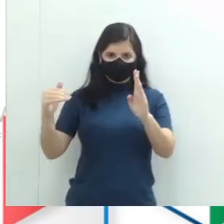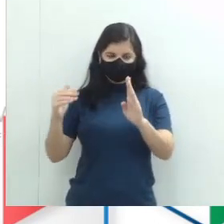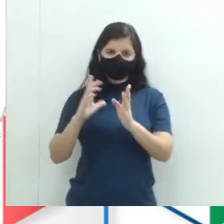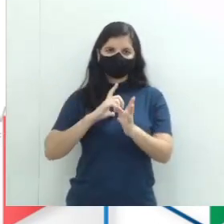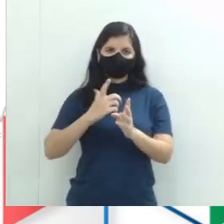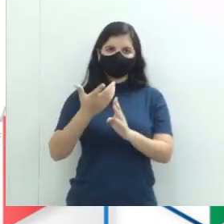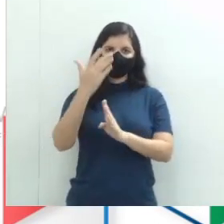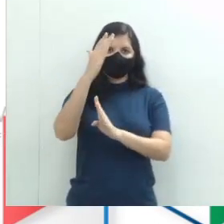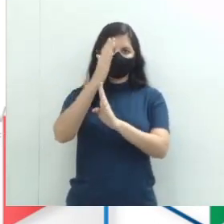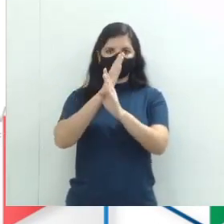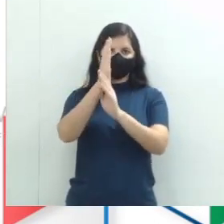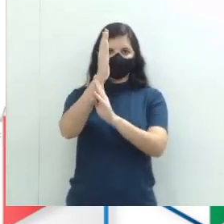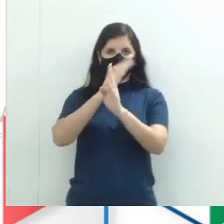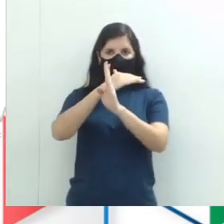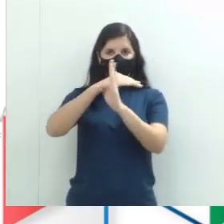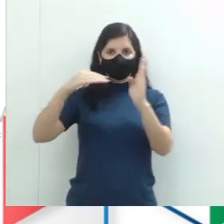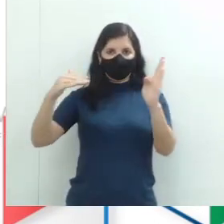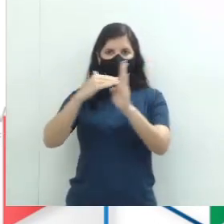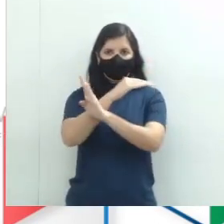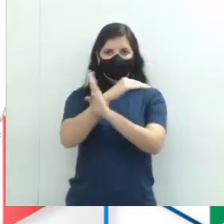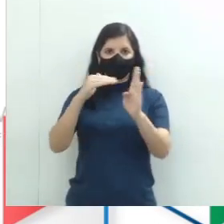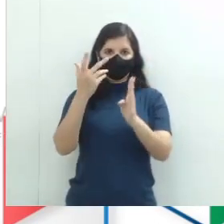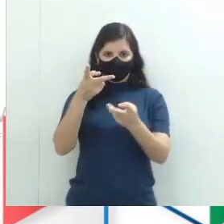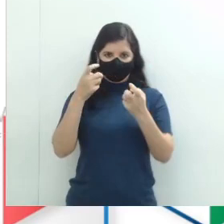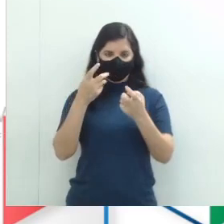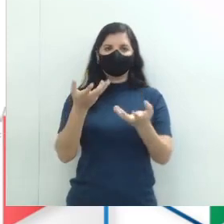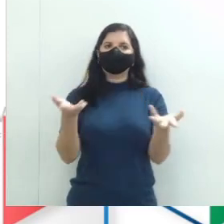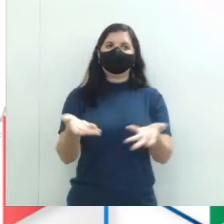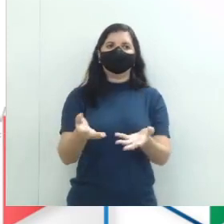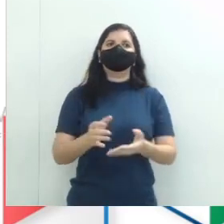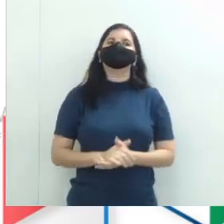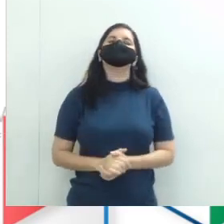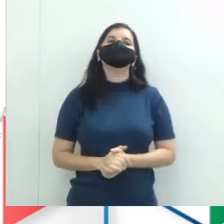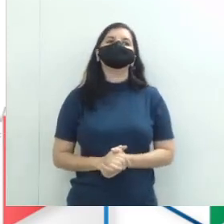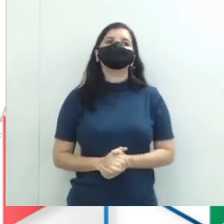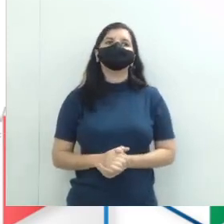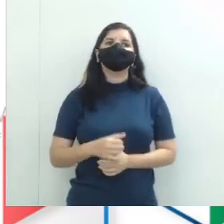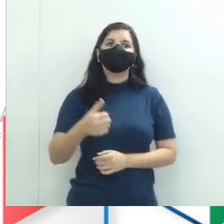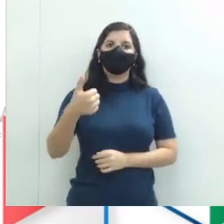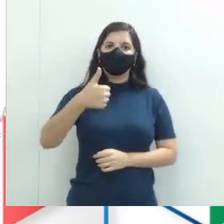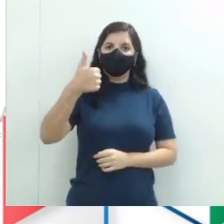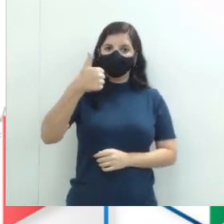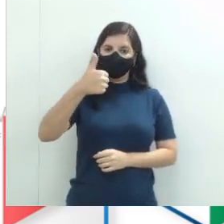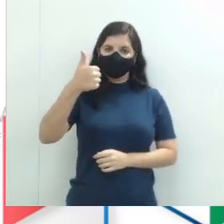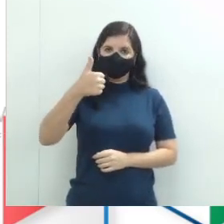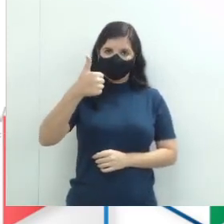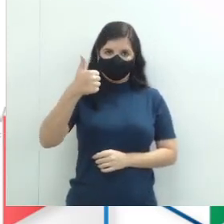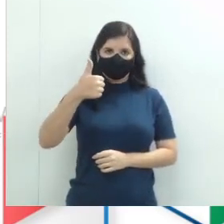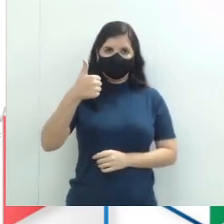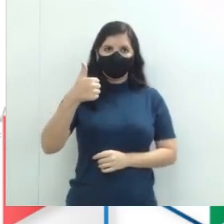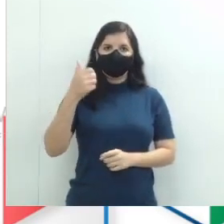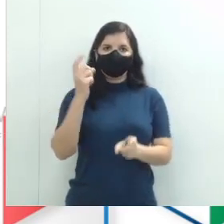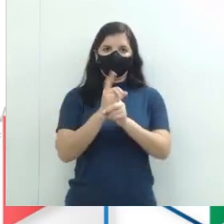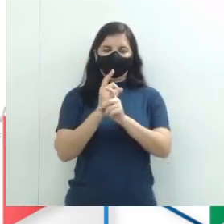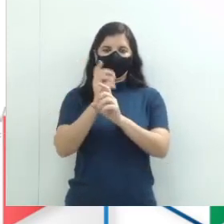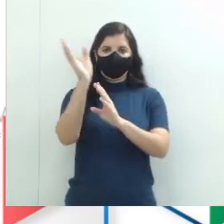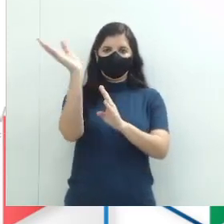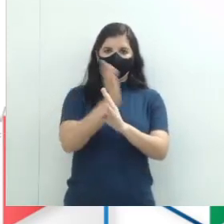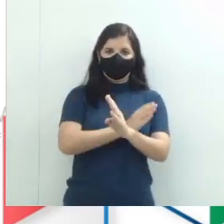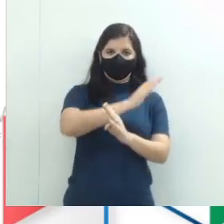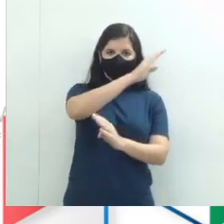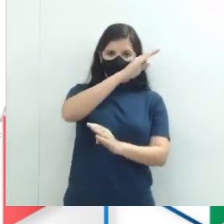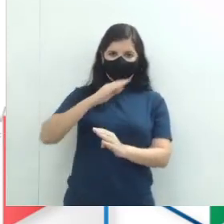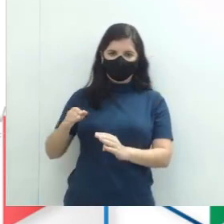ponto, tem uma única solução. Vamos ver aí no gráfico? Segue comigo, ó. Primeira equação, e aí as duas se cruzam nesse